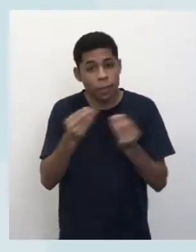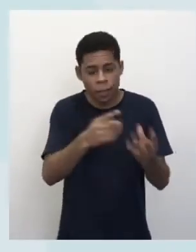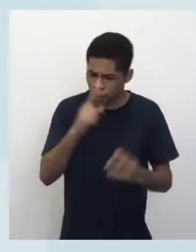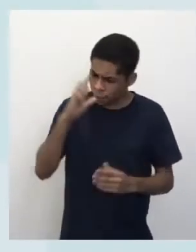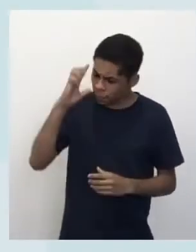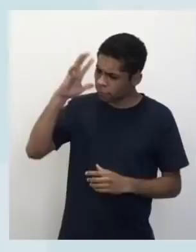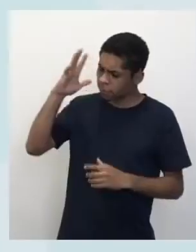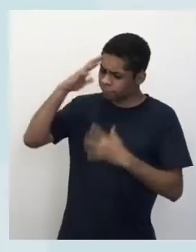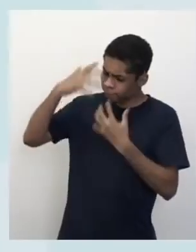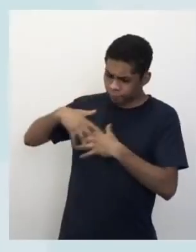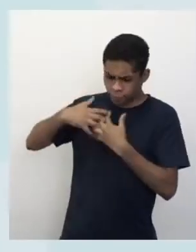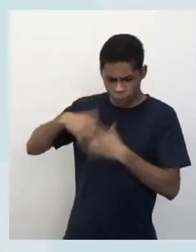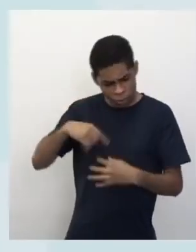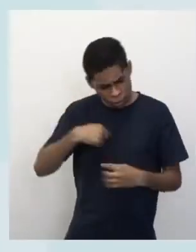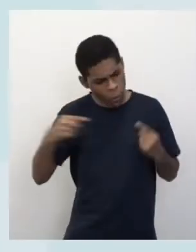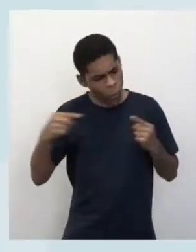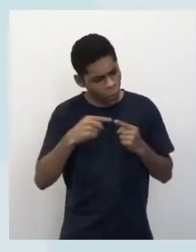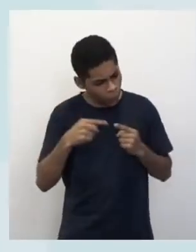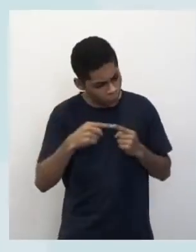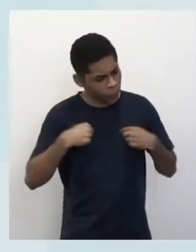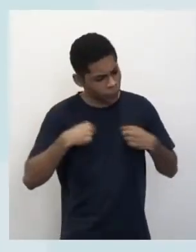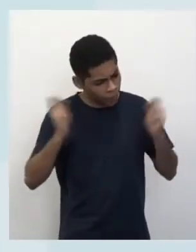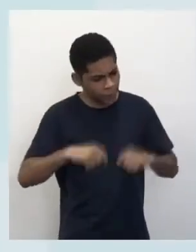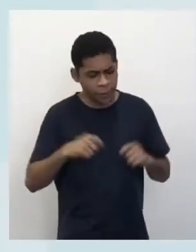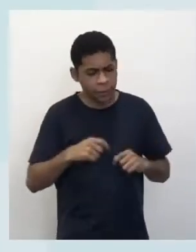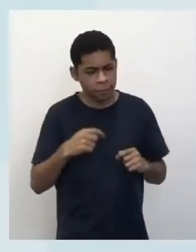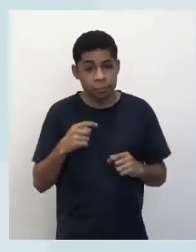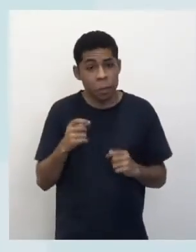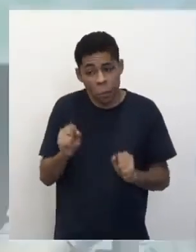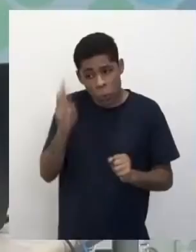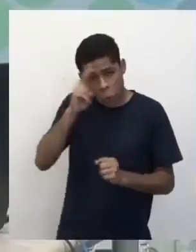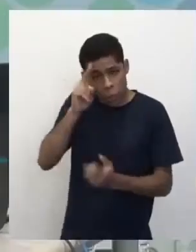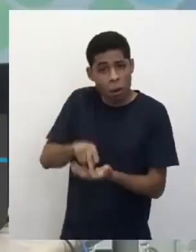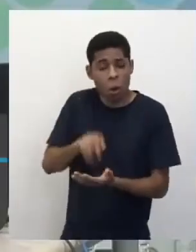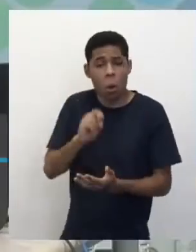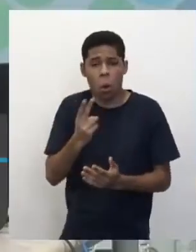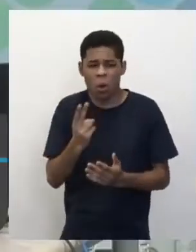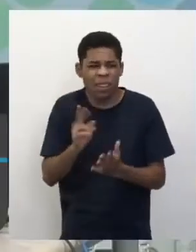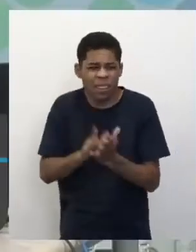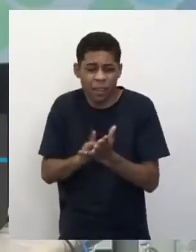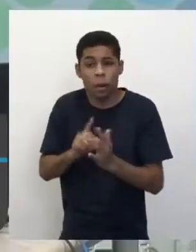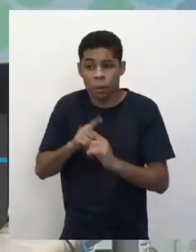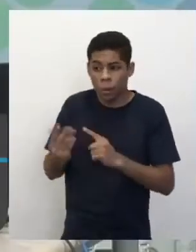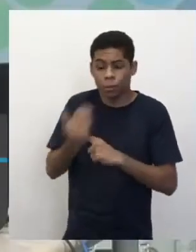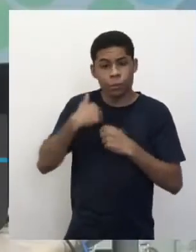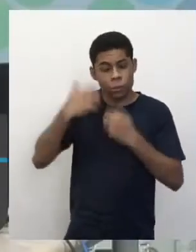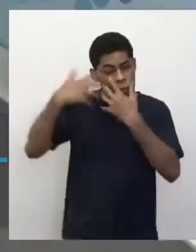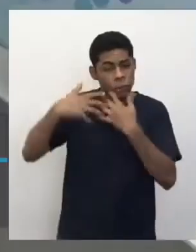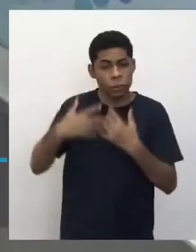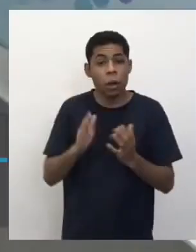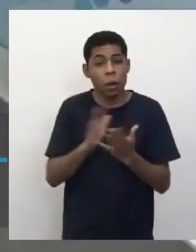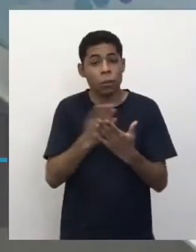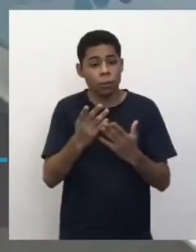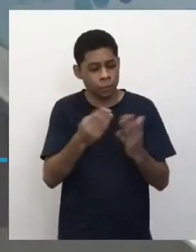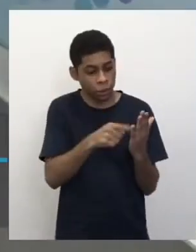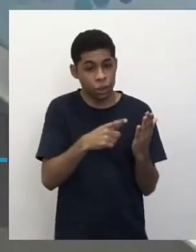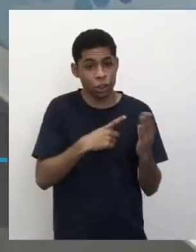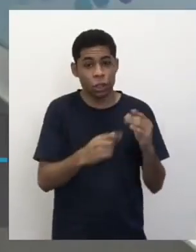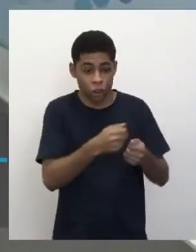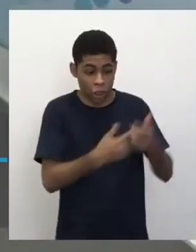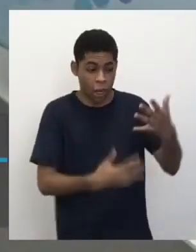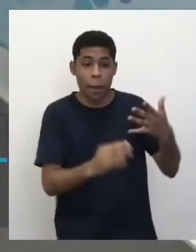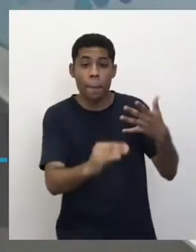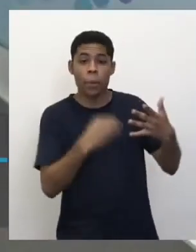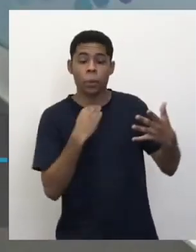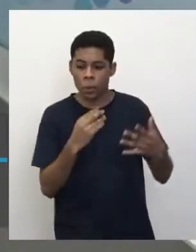lição de vida por meio de relatos de histórias reais ou fictícias. Alguém colocou também vivenciar experiências, né? Sim. Achei legal, também li E isso.